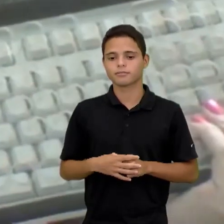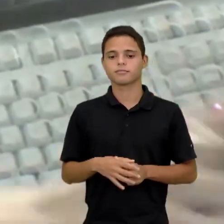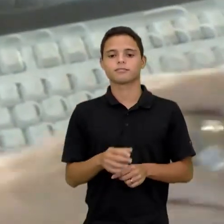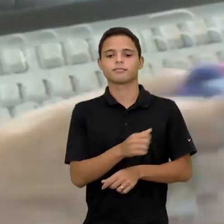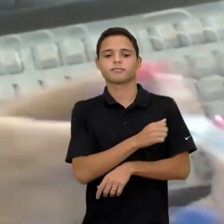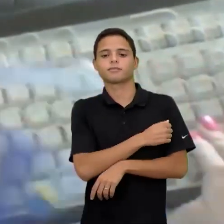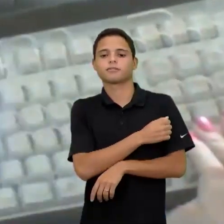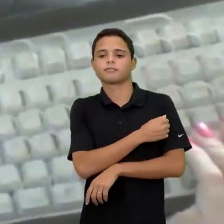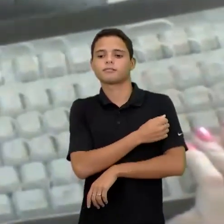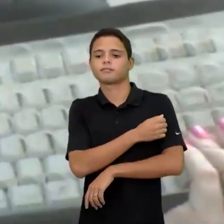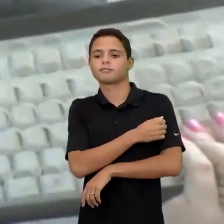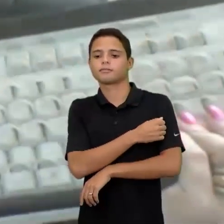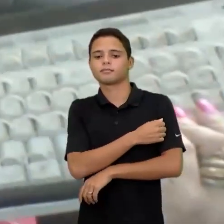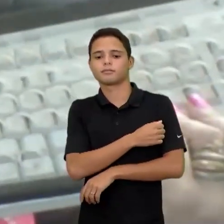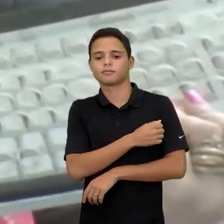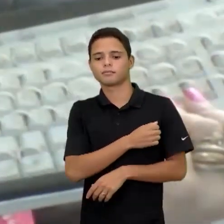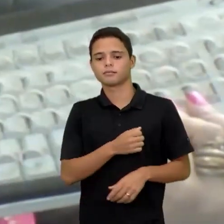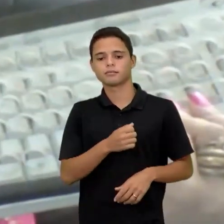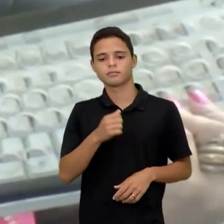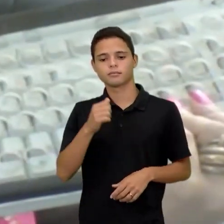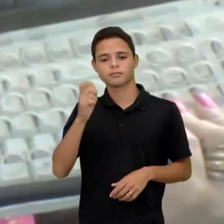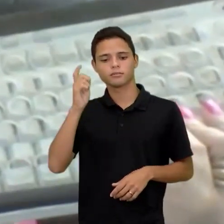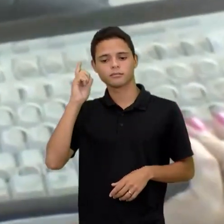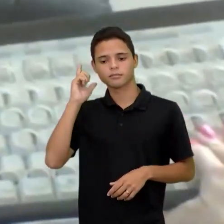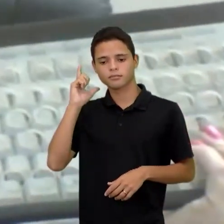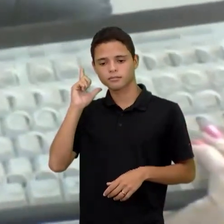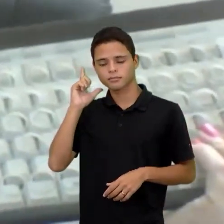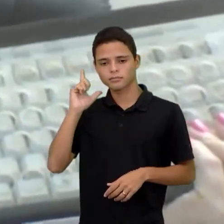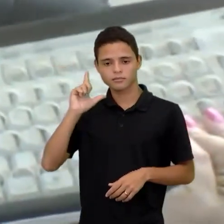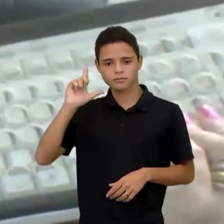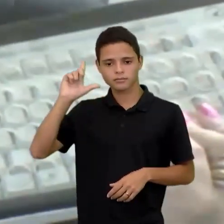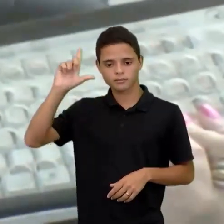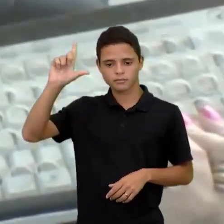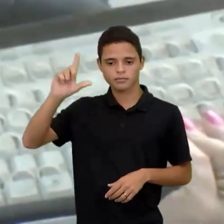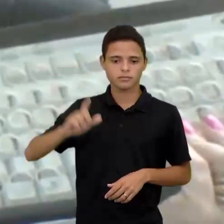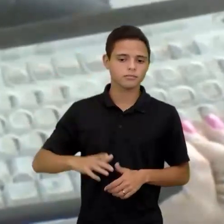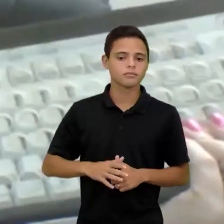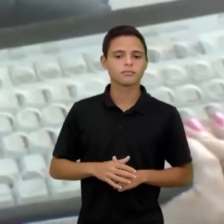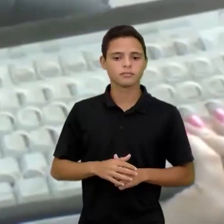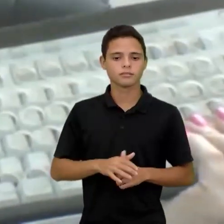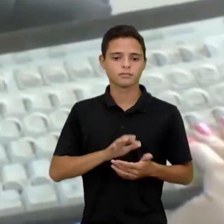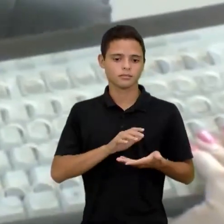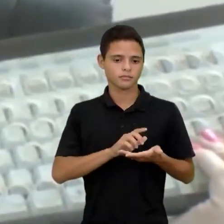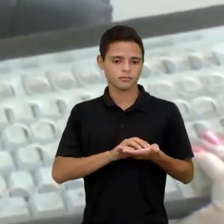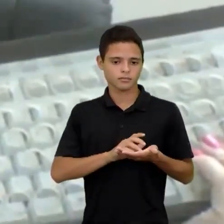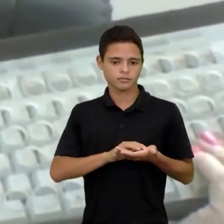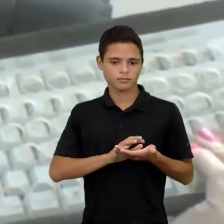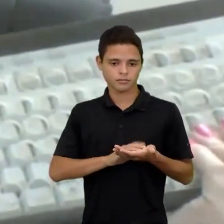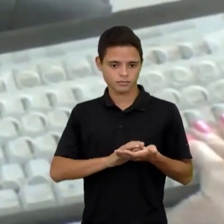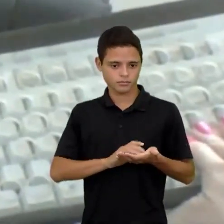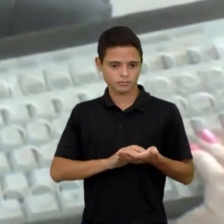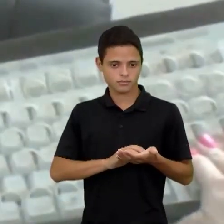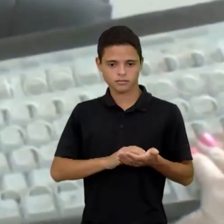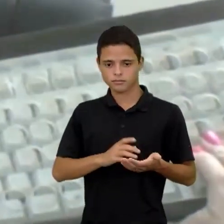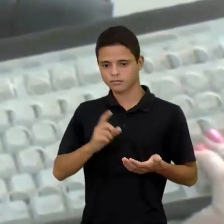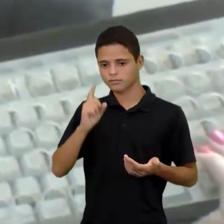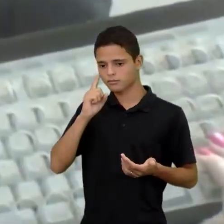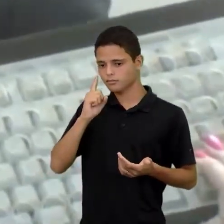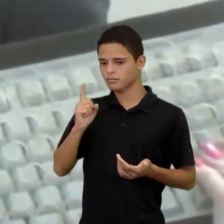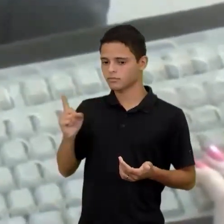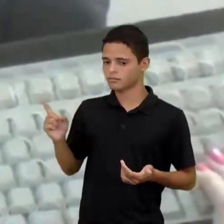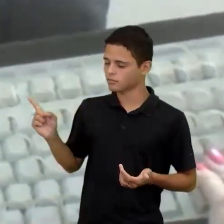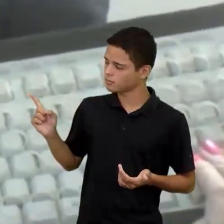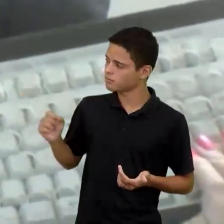de possibilidade, bem comprometido, ele consiga segurar